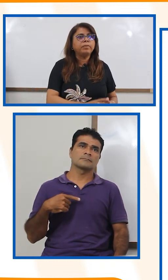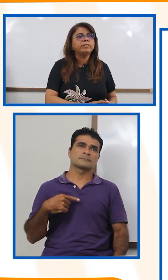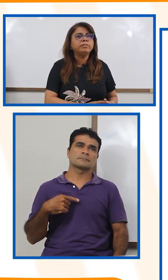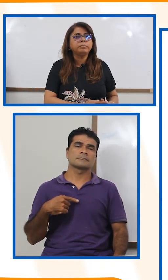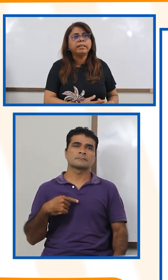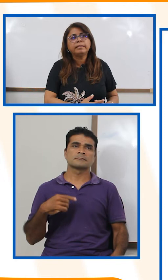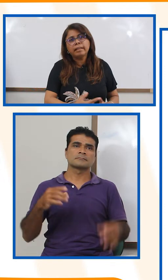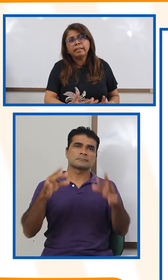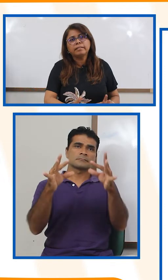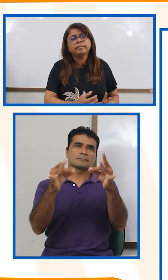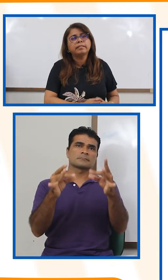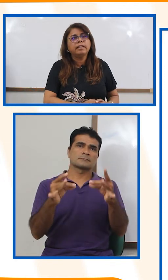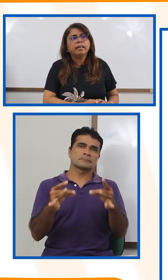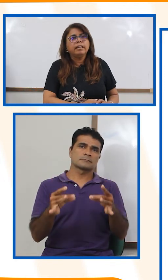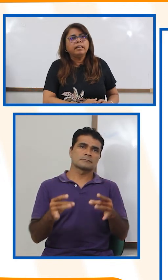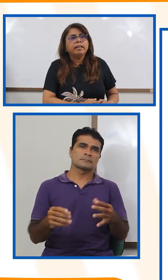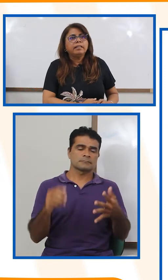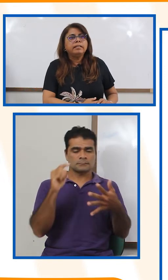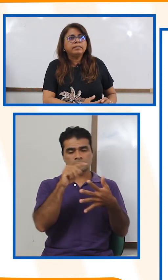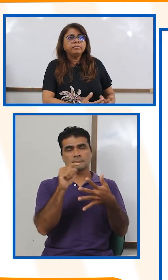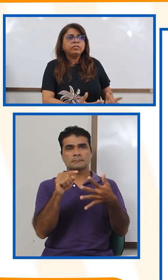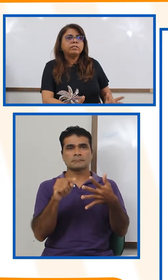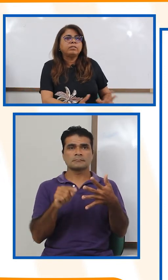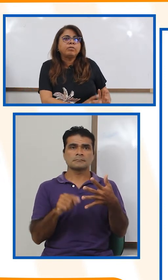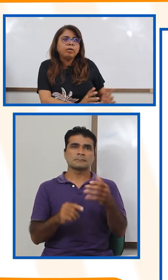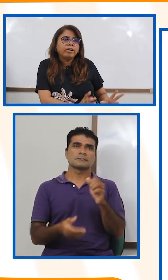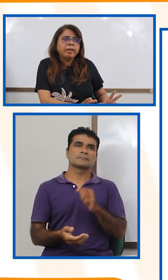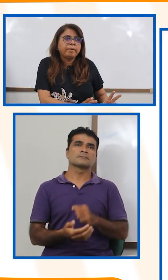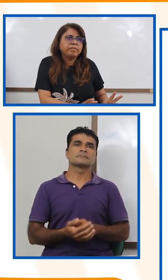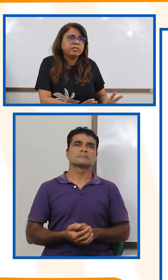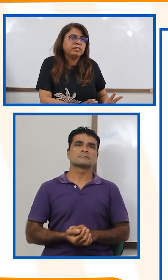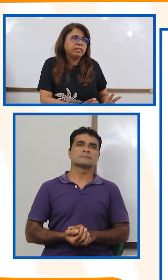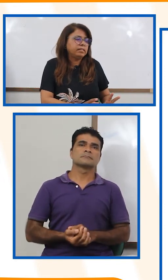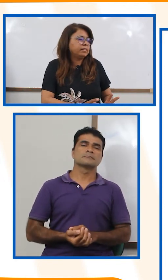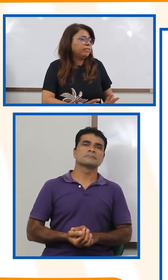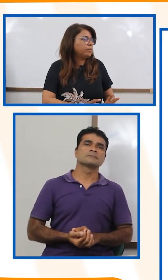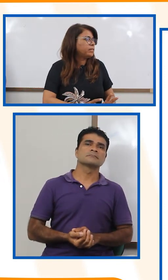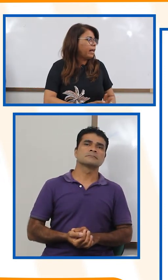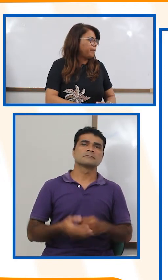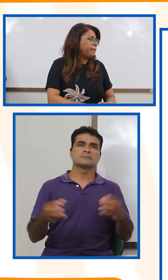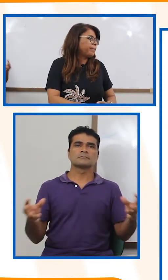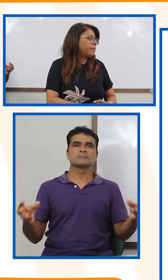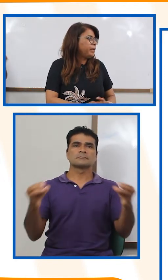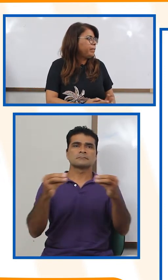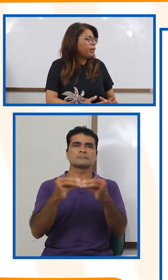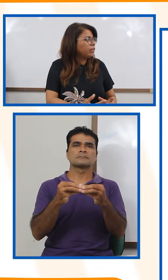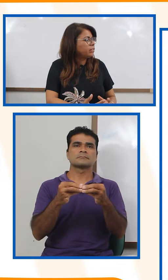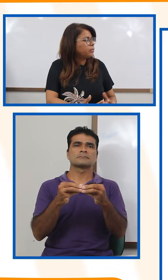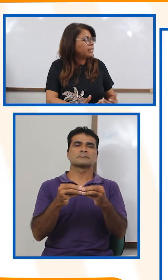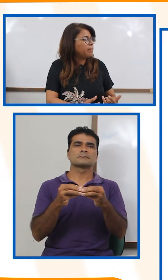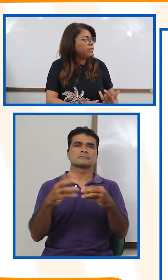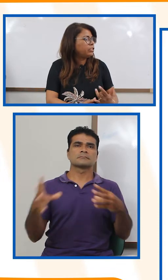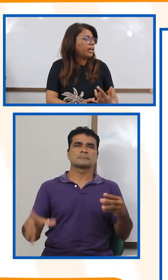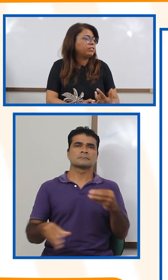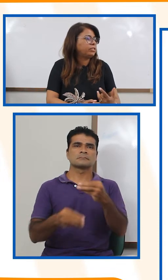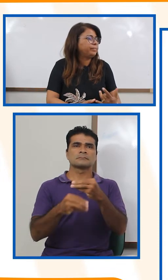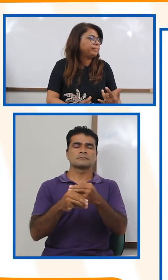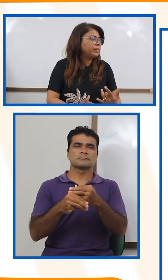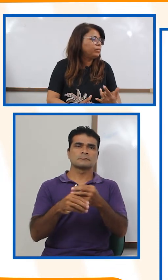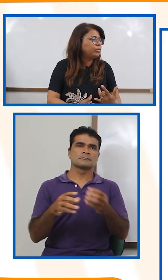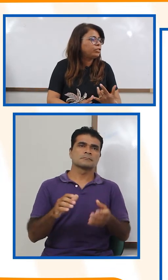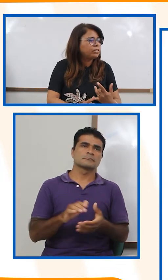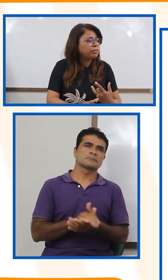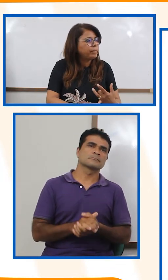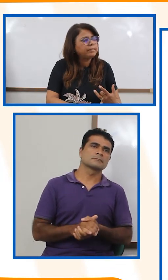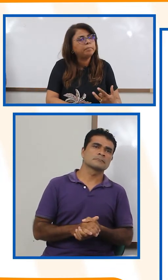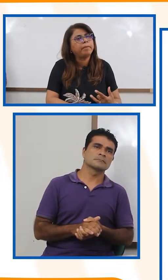ver depois numa das notícias que eu coloquei para vocês. Então vamos lá. Primeiro, nós temos a manchete,